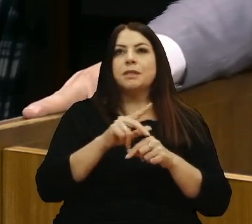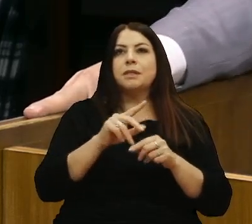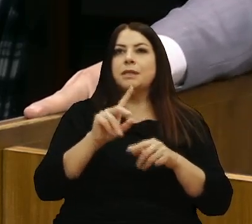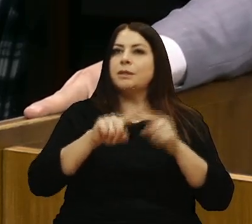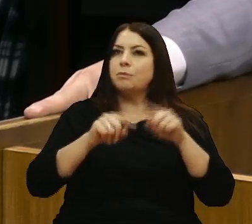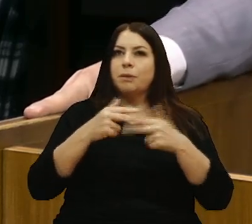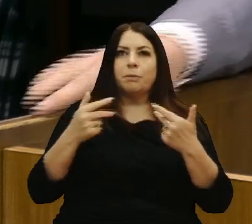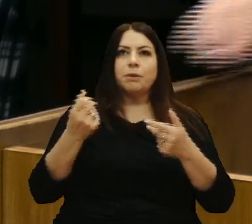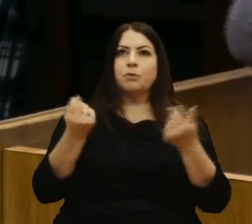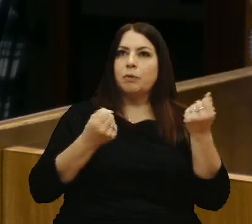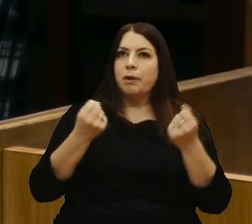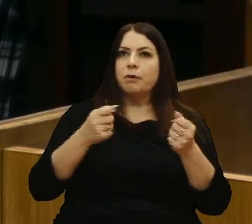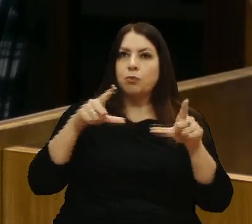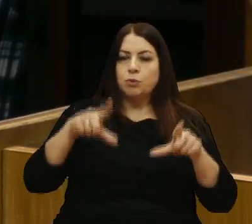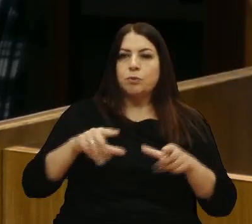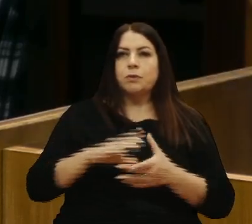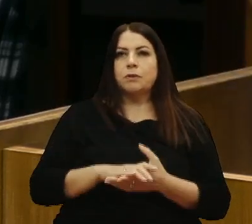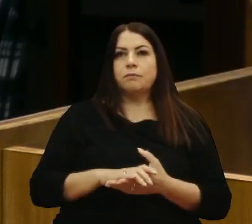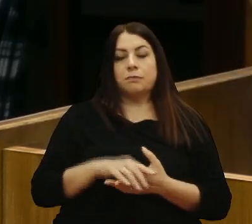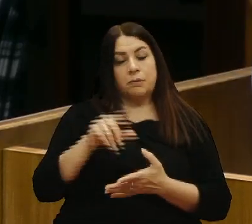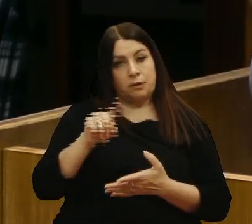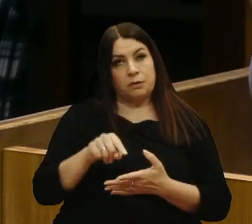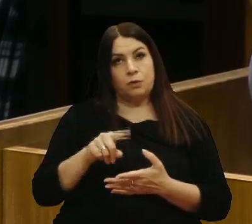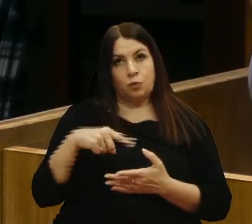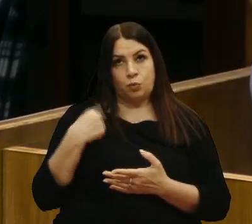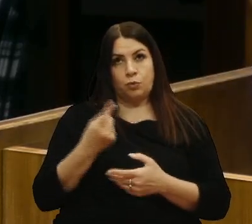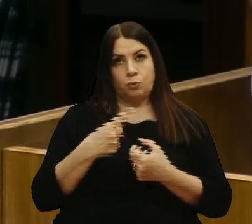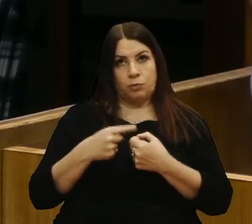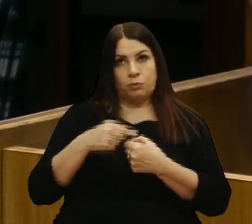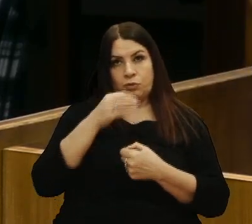e viaturas nesse local, que é do nosso